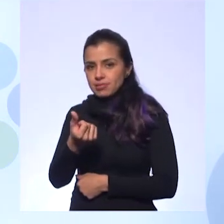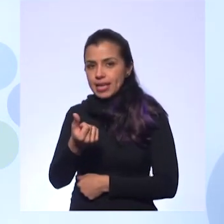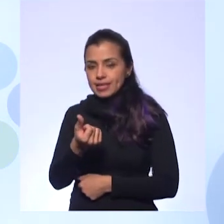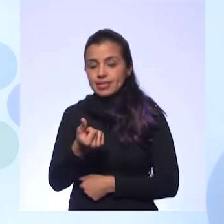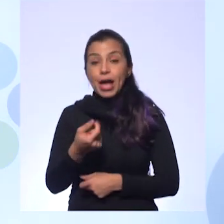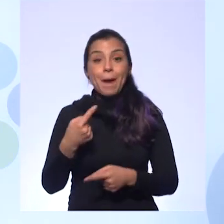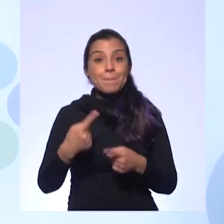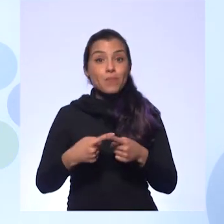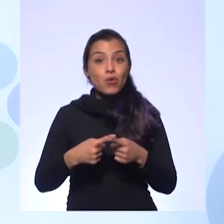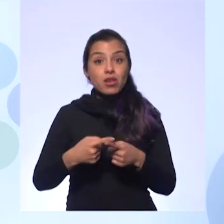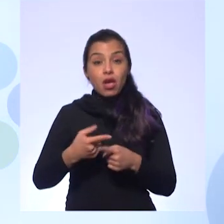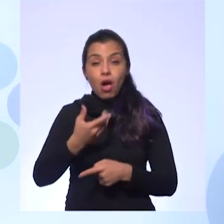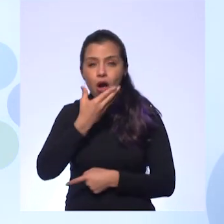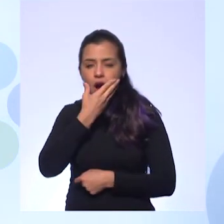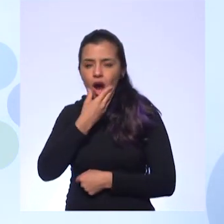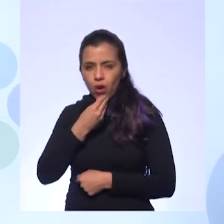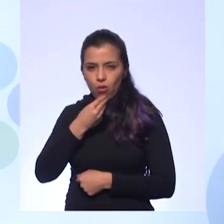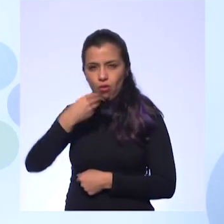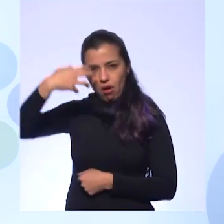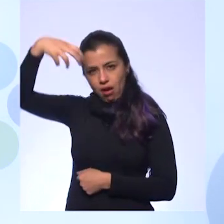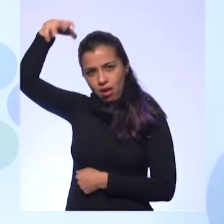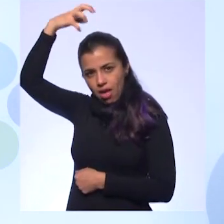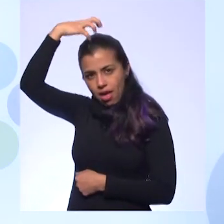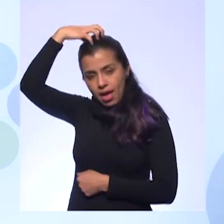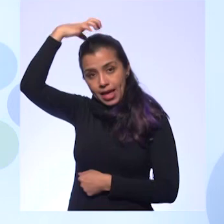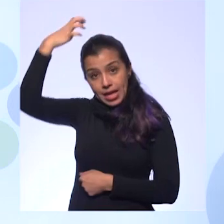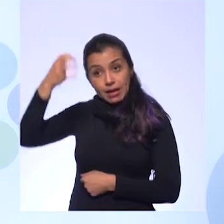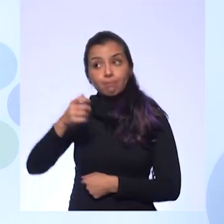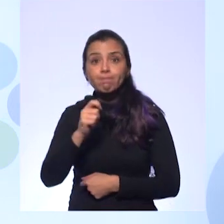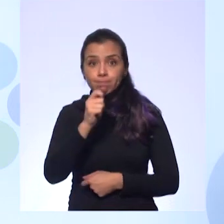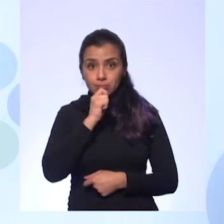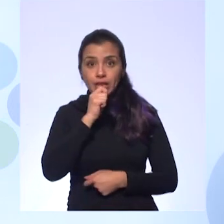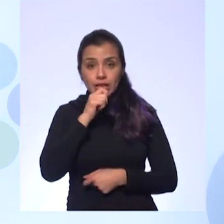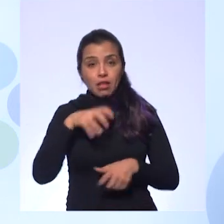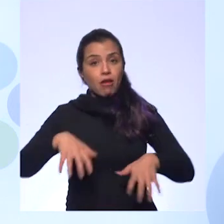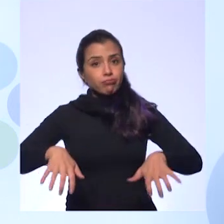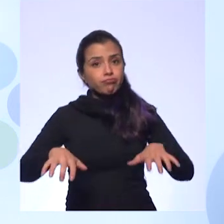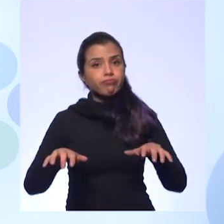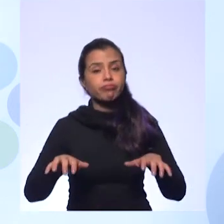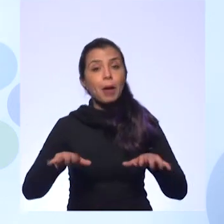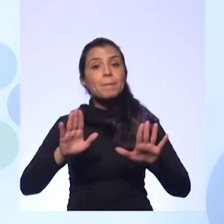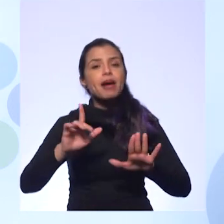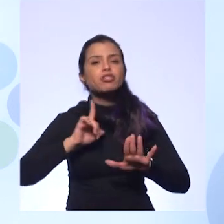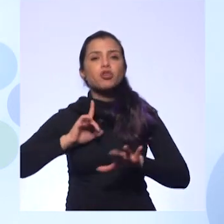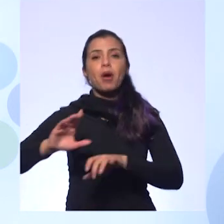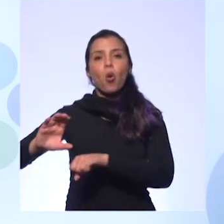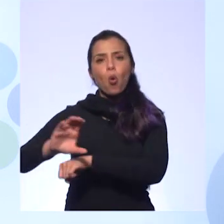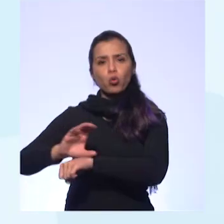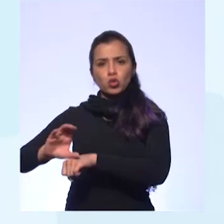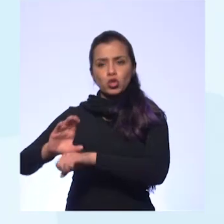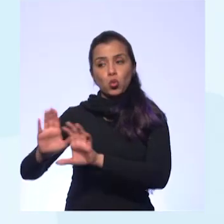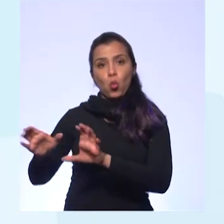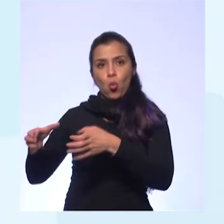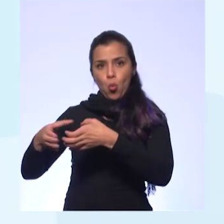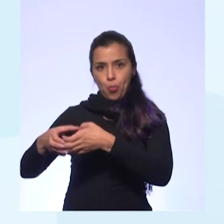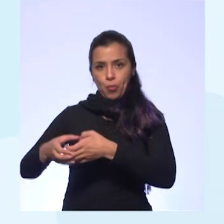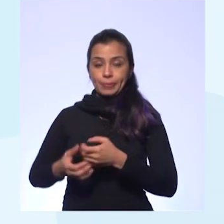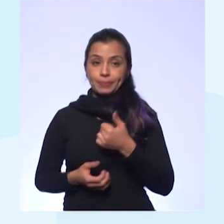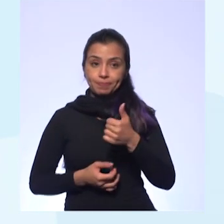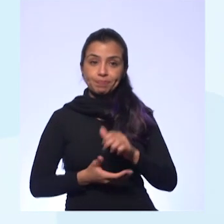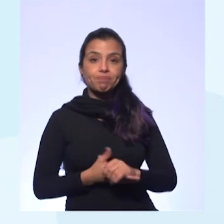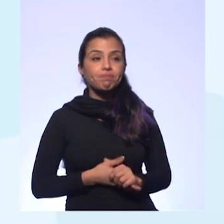ainda o rei ainda está lá, mas sob uma constituição. Então vamos dar uma olhadinha aí na nossa tela, a